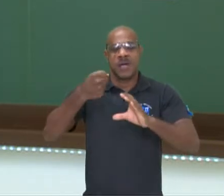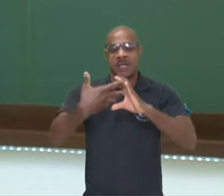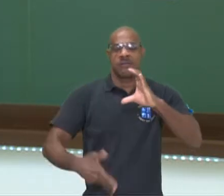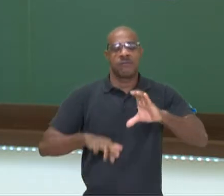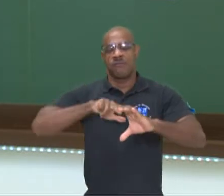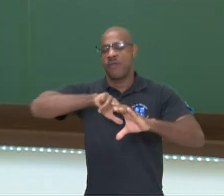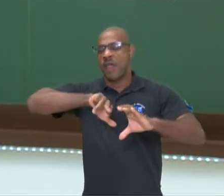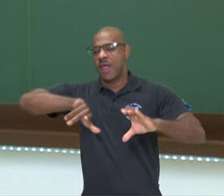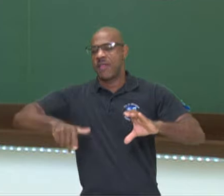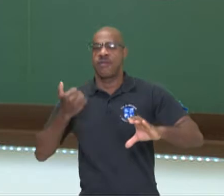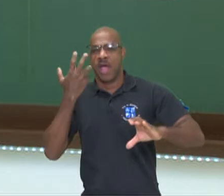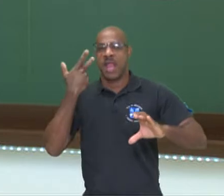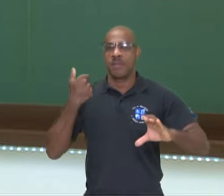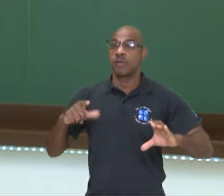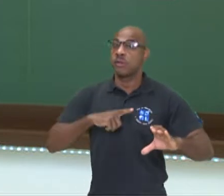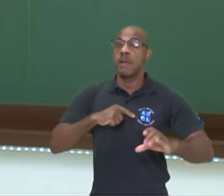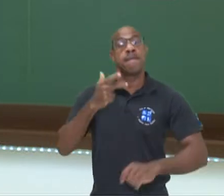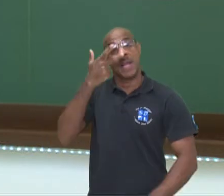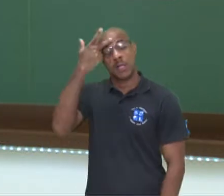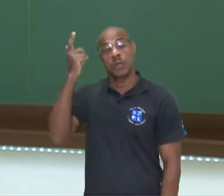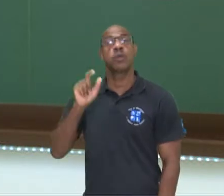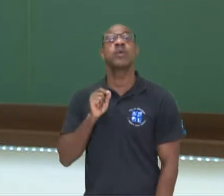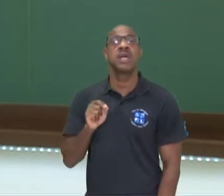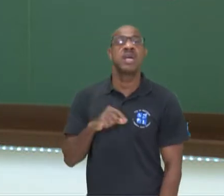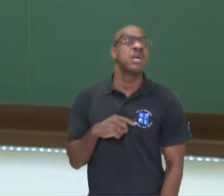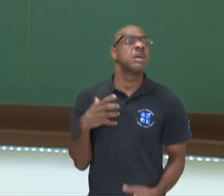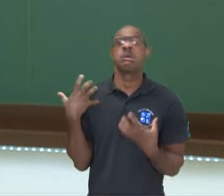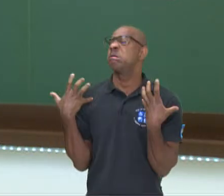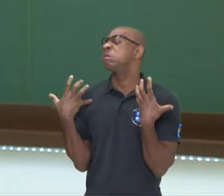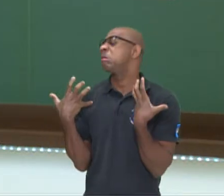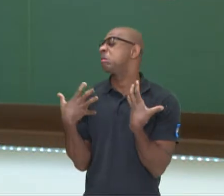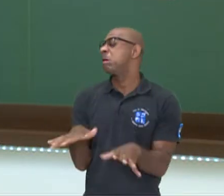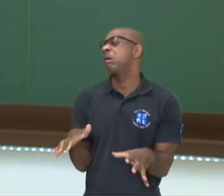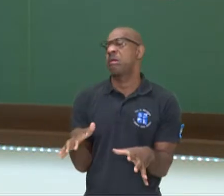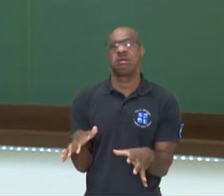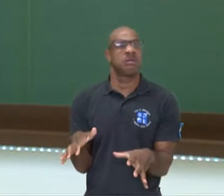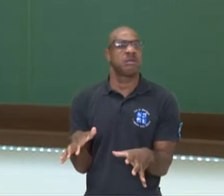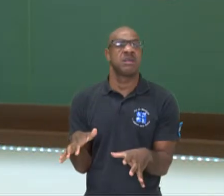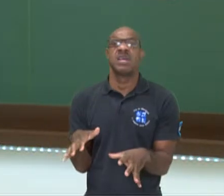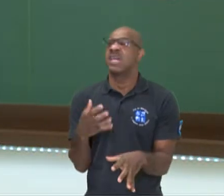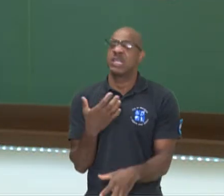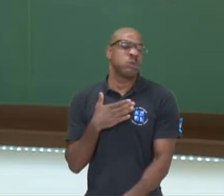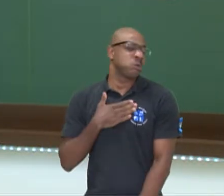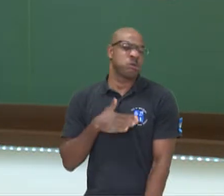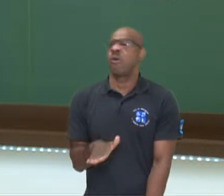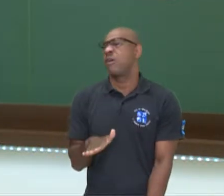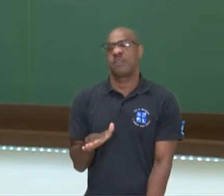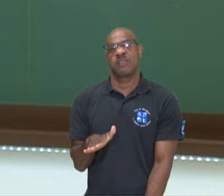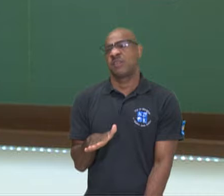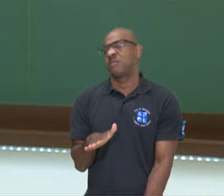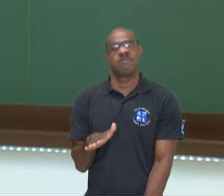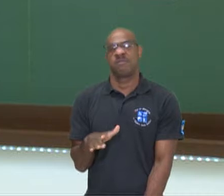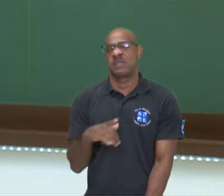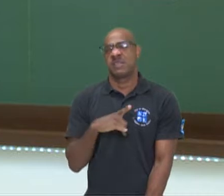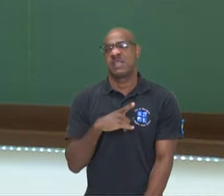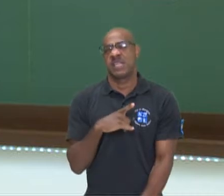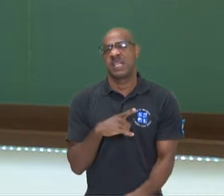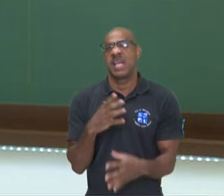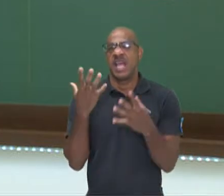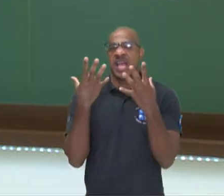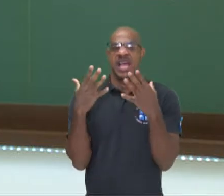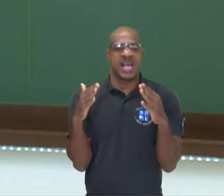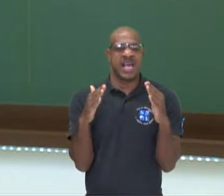animais, existem pessoas que não querem e não se sentem confortáveis em ter o